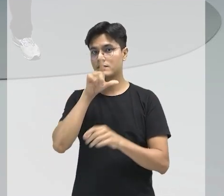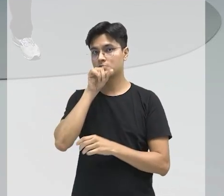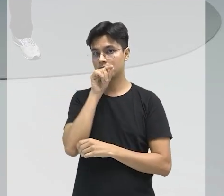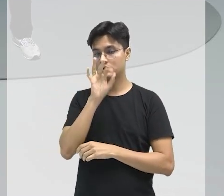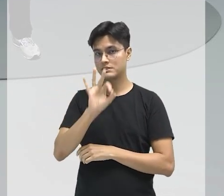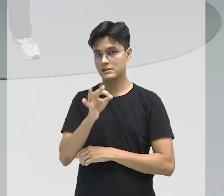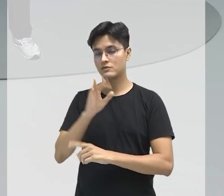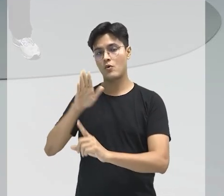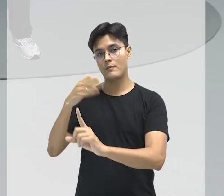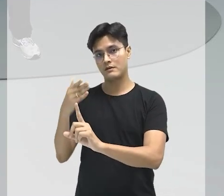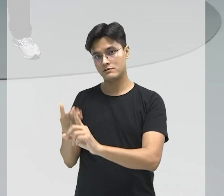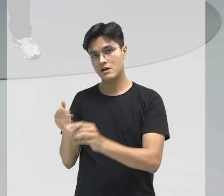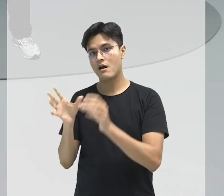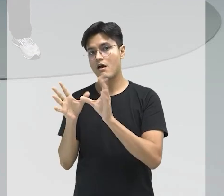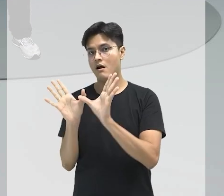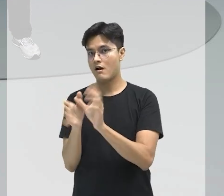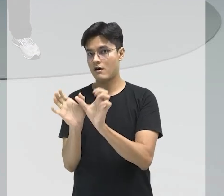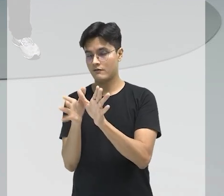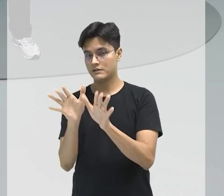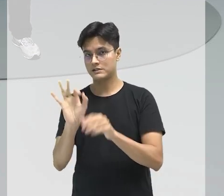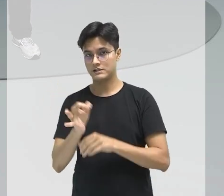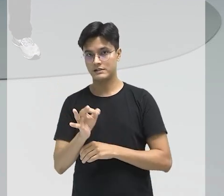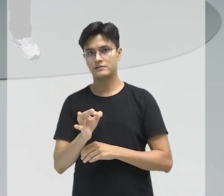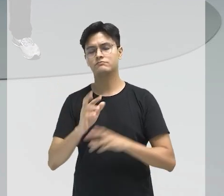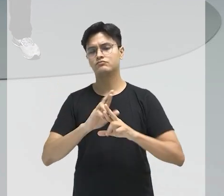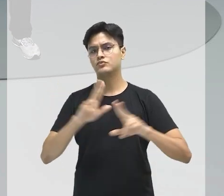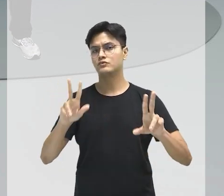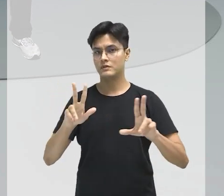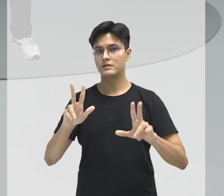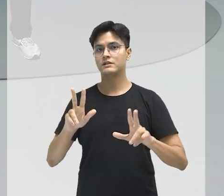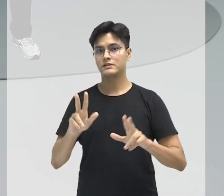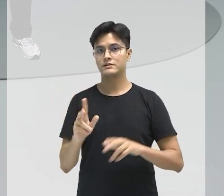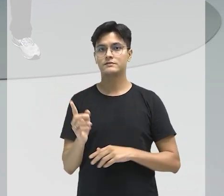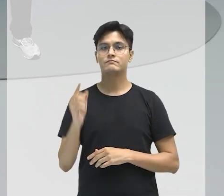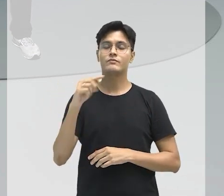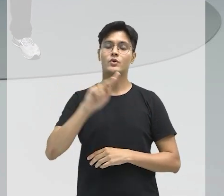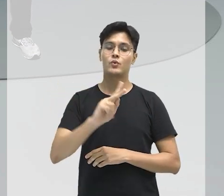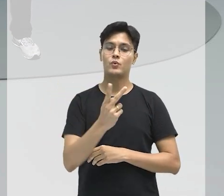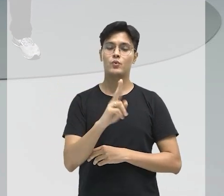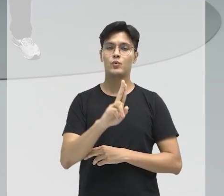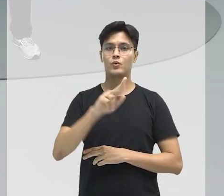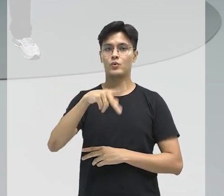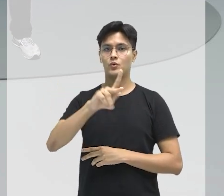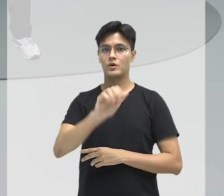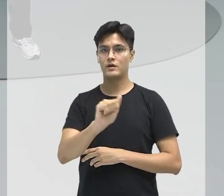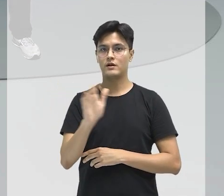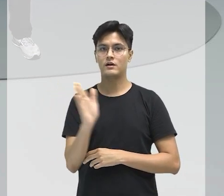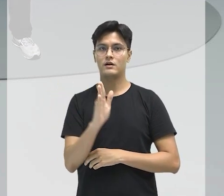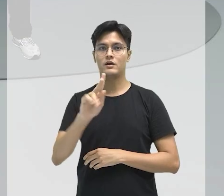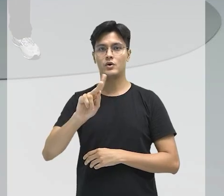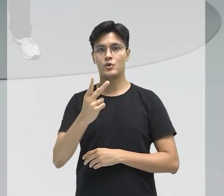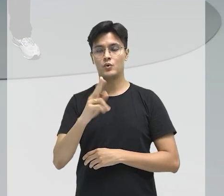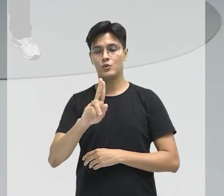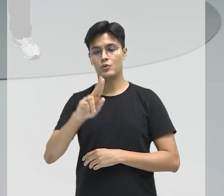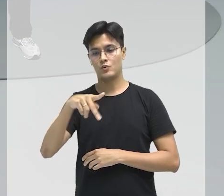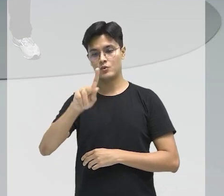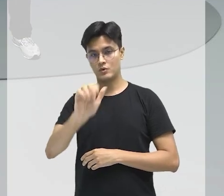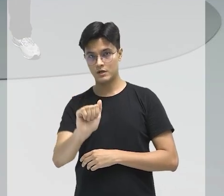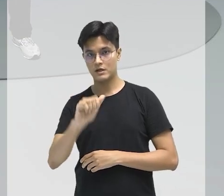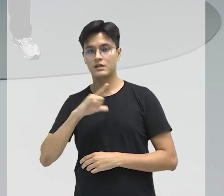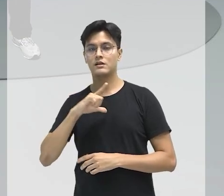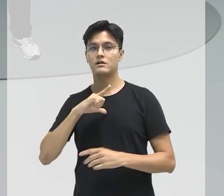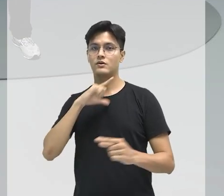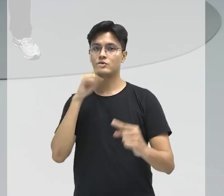as aves. É bem diferente. Já o Uca-Uca, não, a intenção é de celebrar aí,